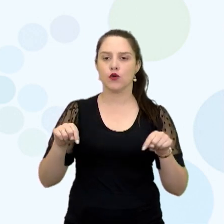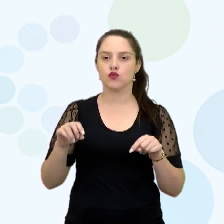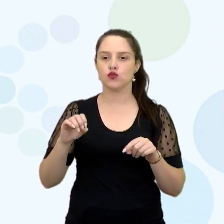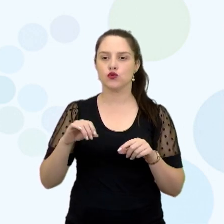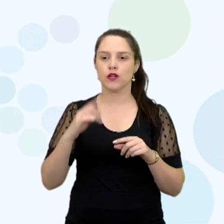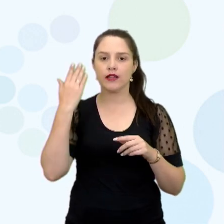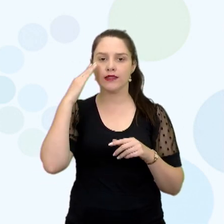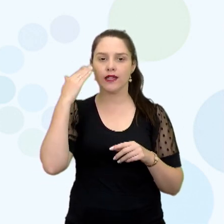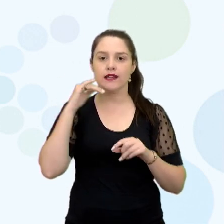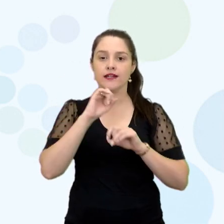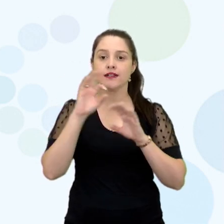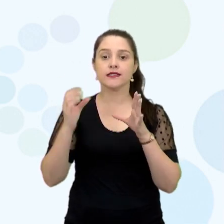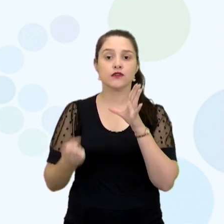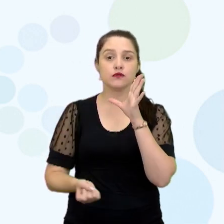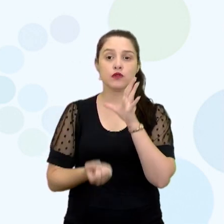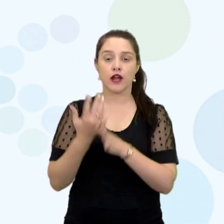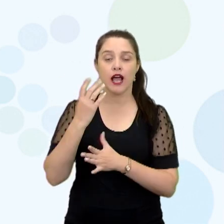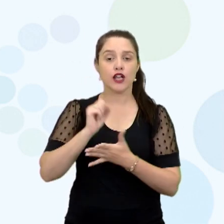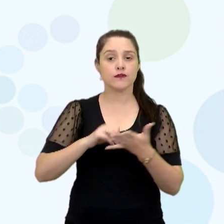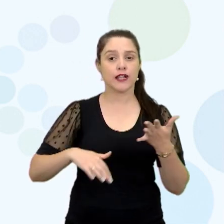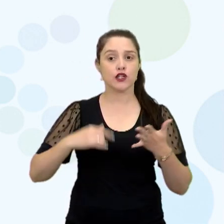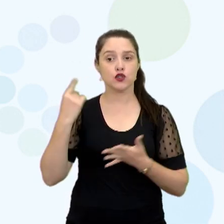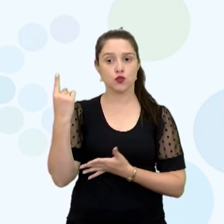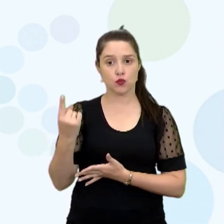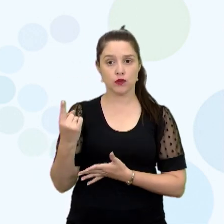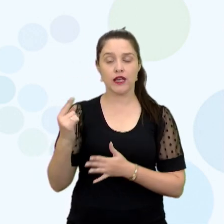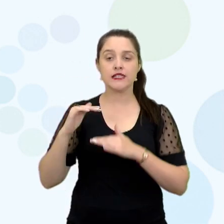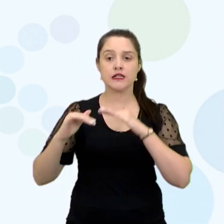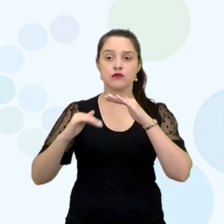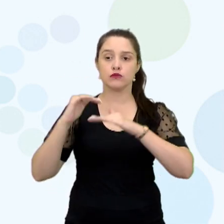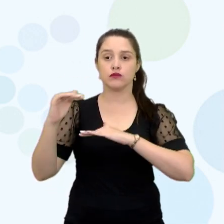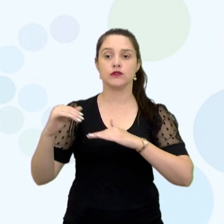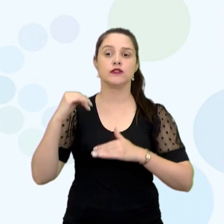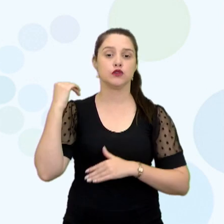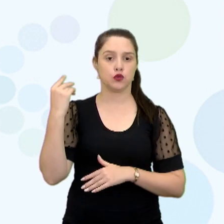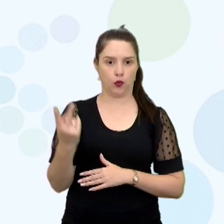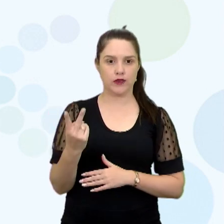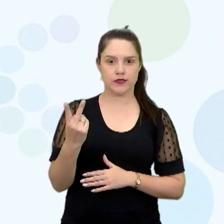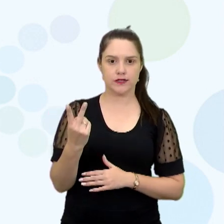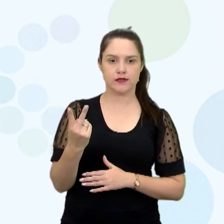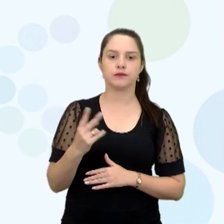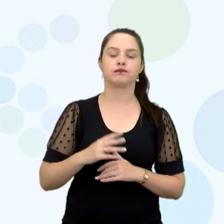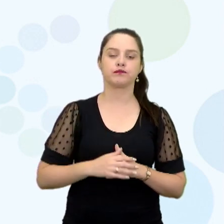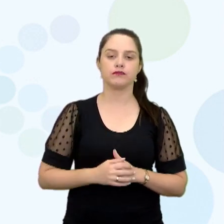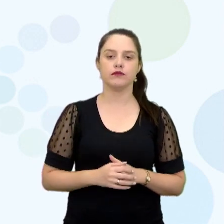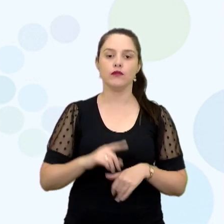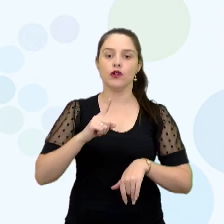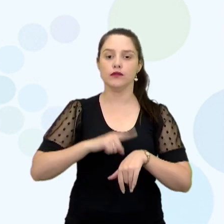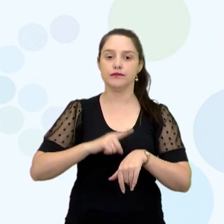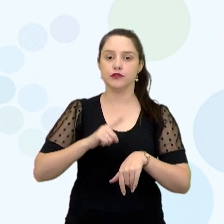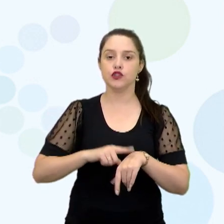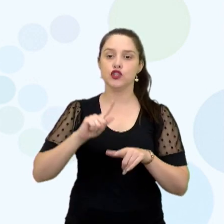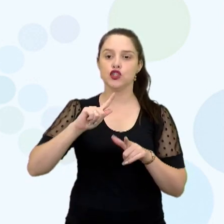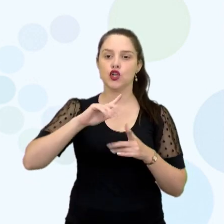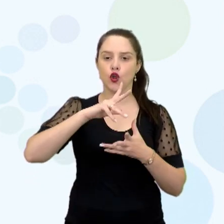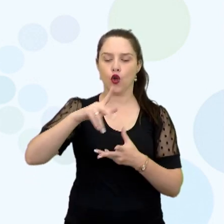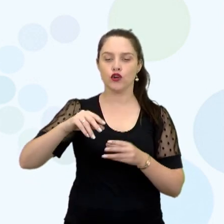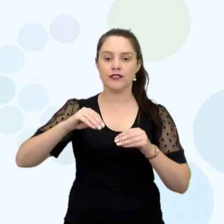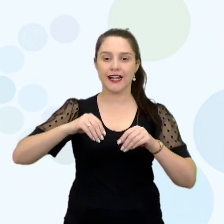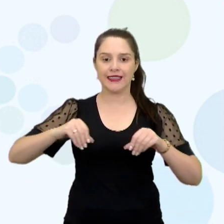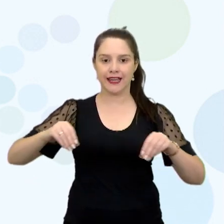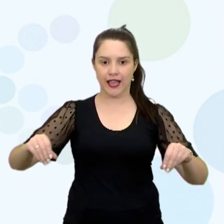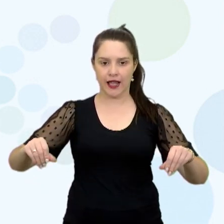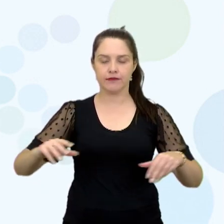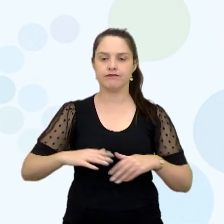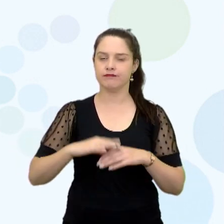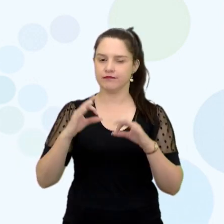essa transformação, atividade 1, desenvolvimento 2. O tempo geológico da Terra,